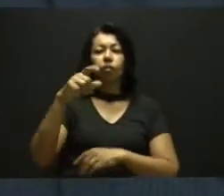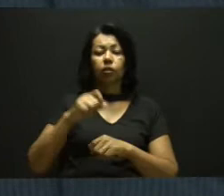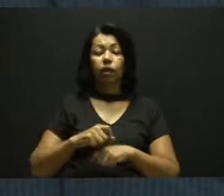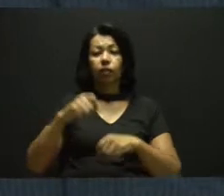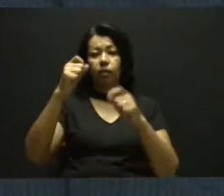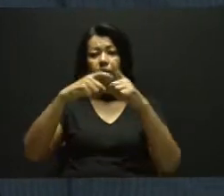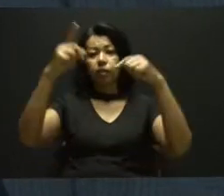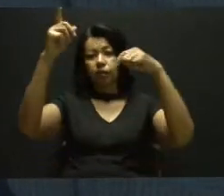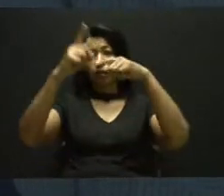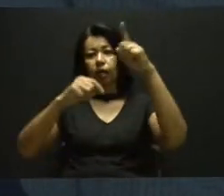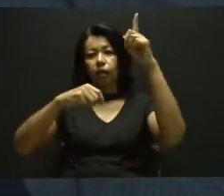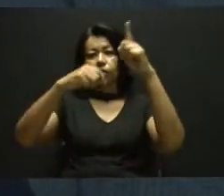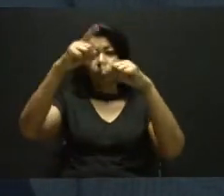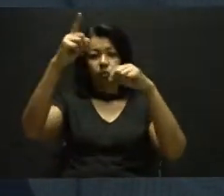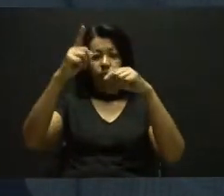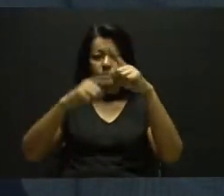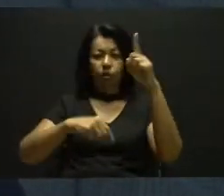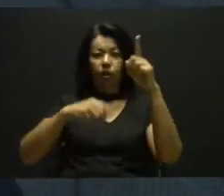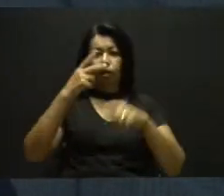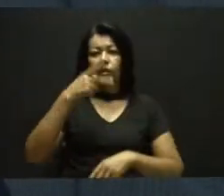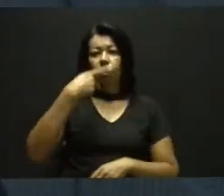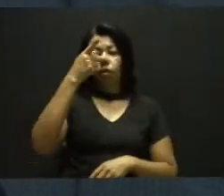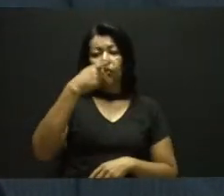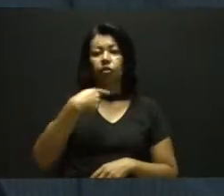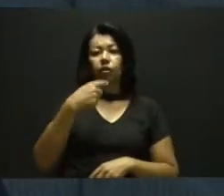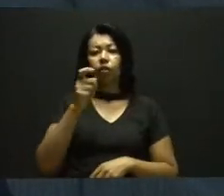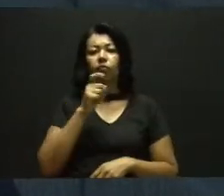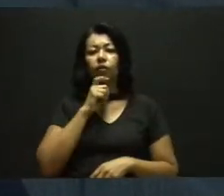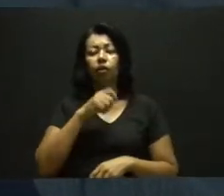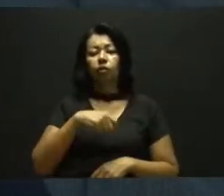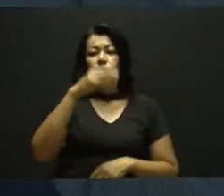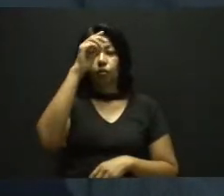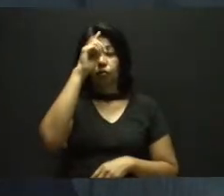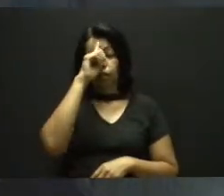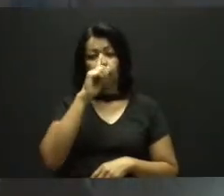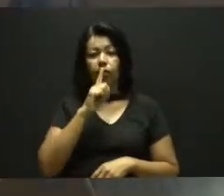fazer esse lado do